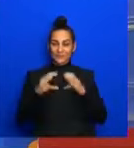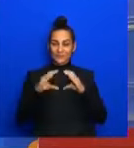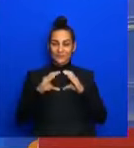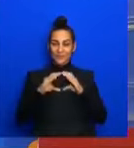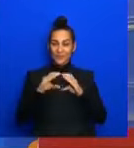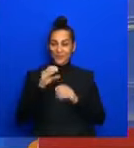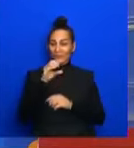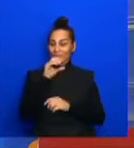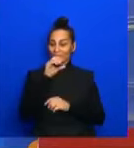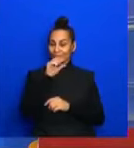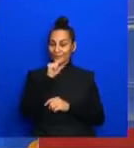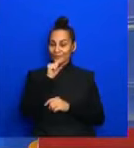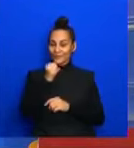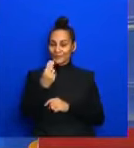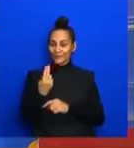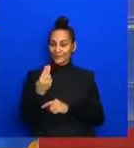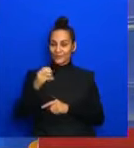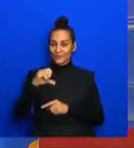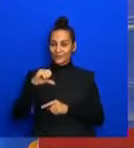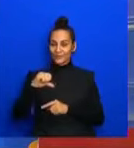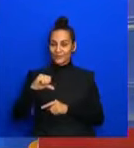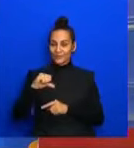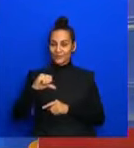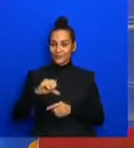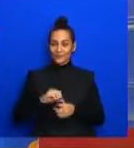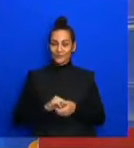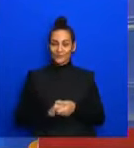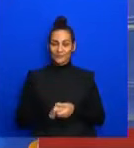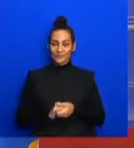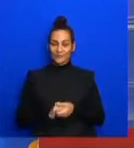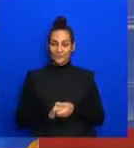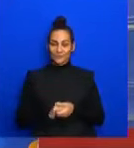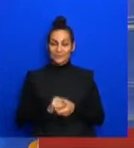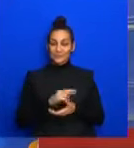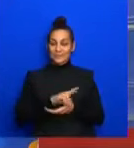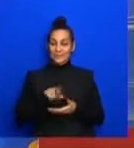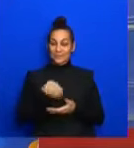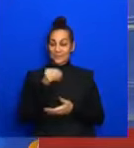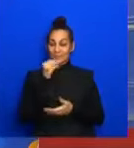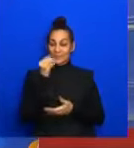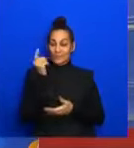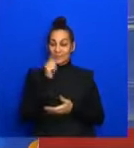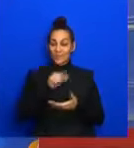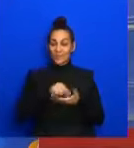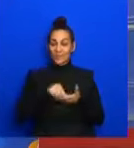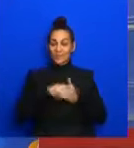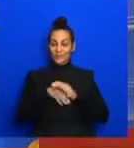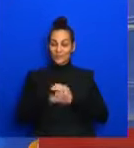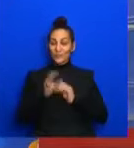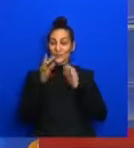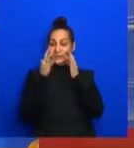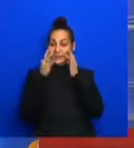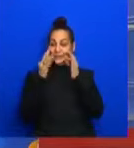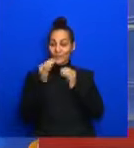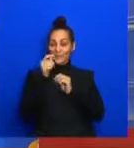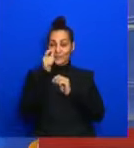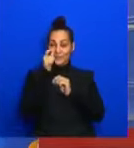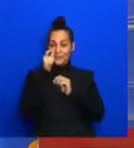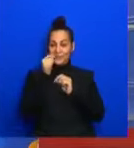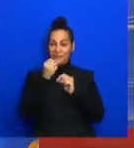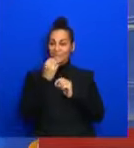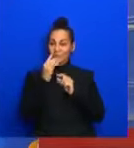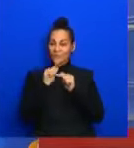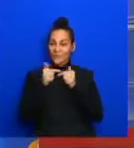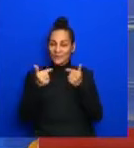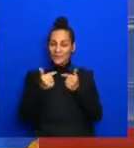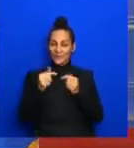Bola laranja, 29. Laranja, número 29. São muitas chances de ganhar na Lotomania. Fique atenta, fique atento e